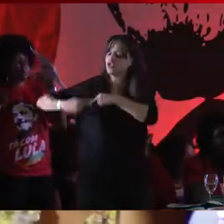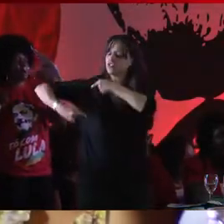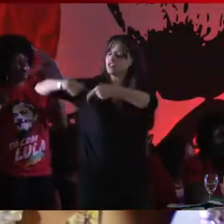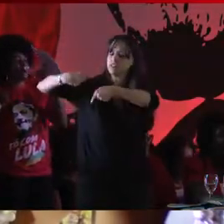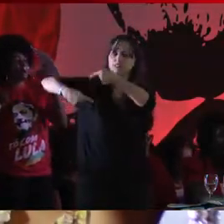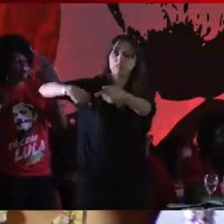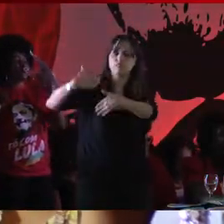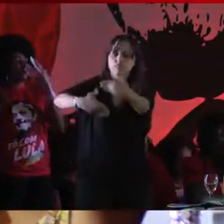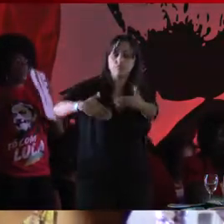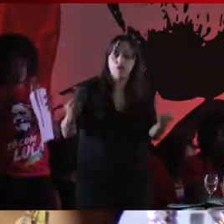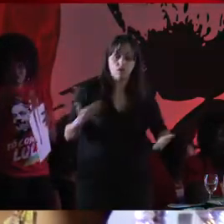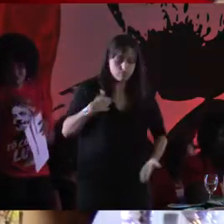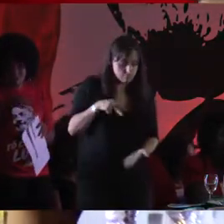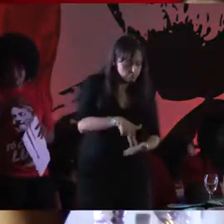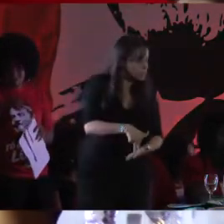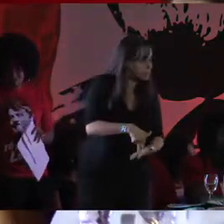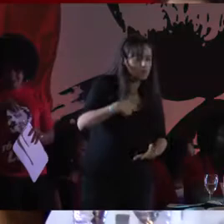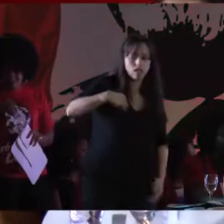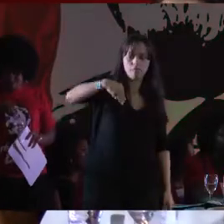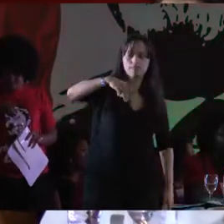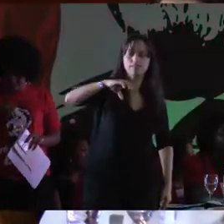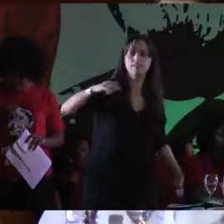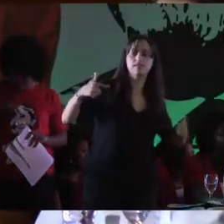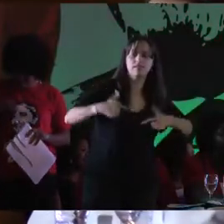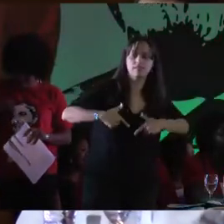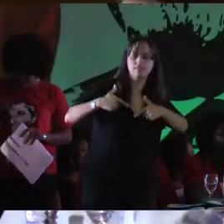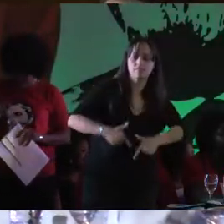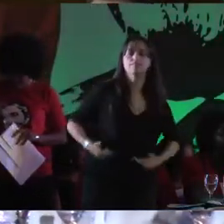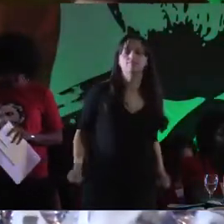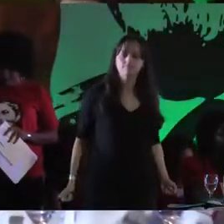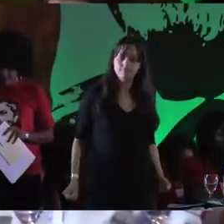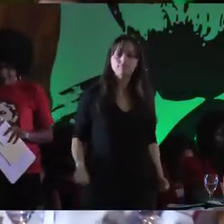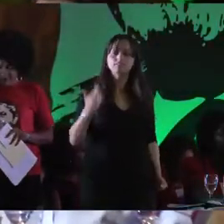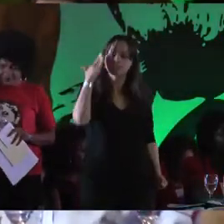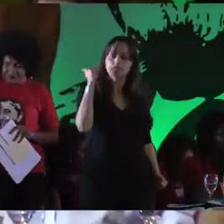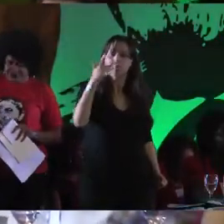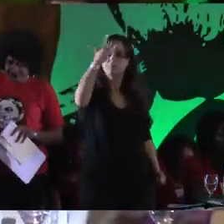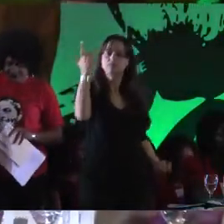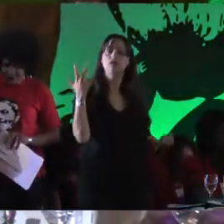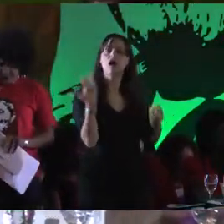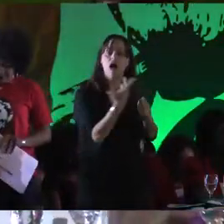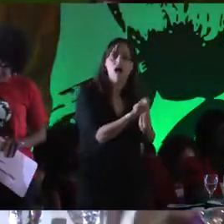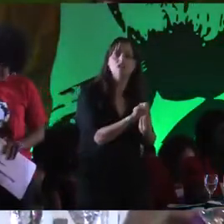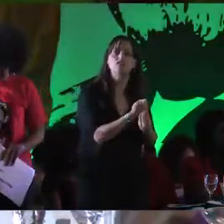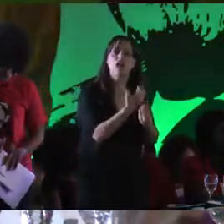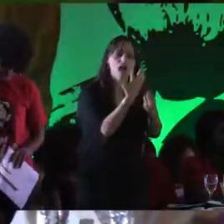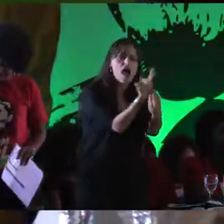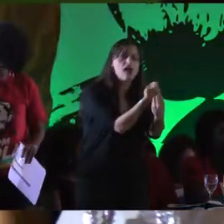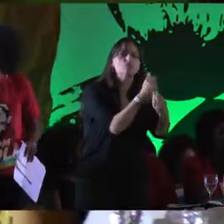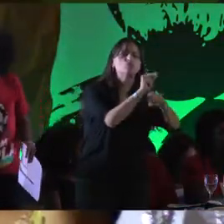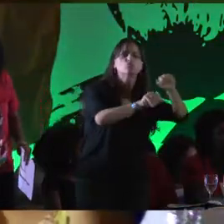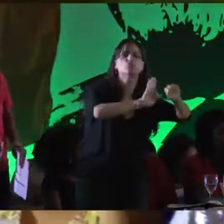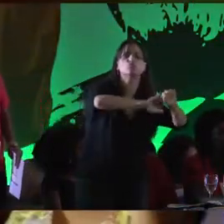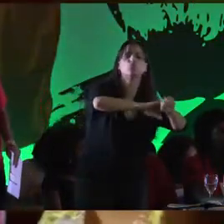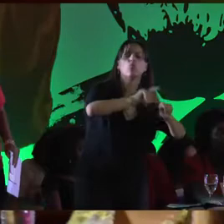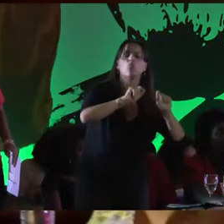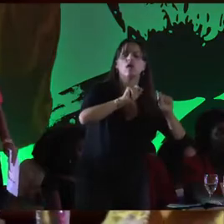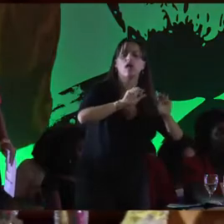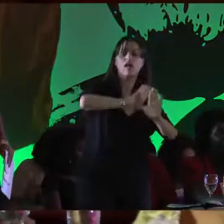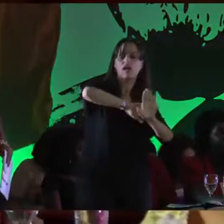gerações. E hoje eu aqui, enquanto MC de rap, eu acho que todo artista, toda arte tem que ter função, tem que ter um